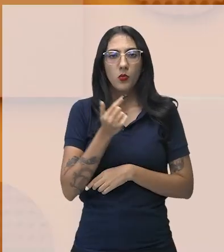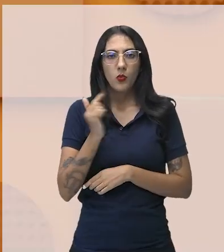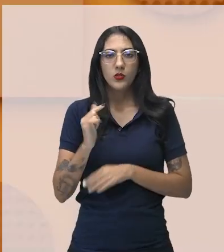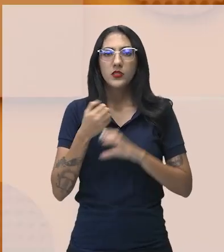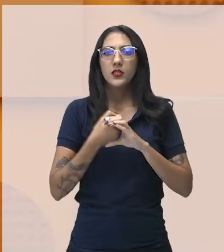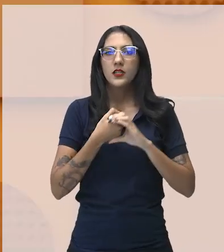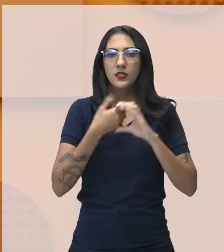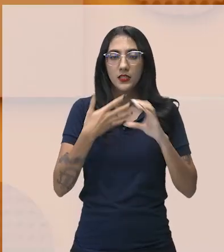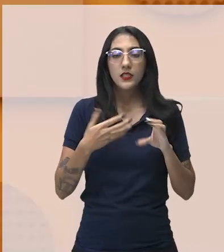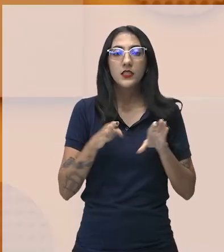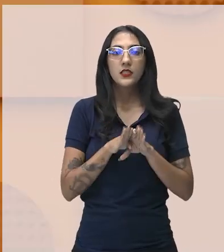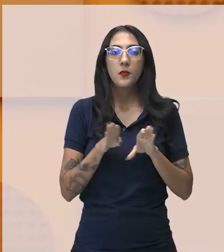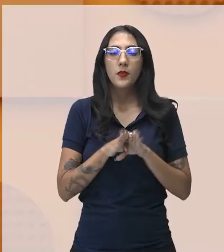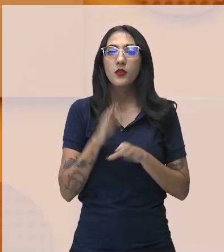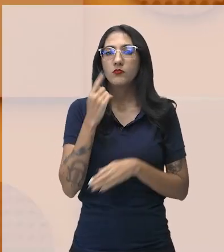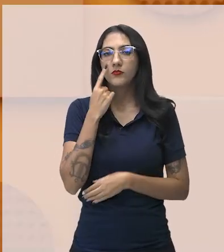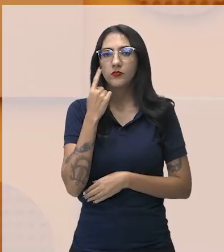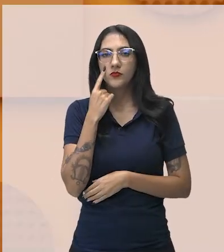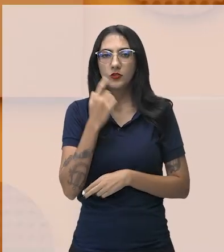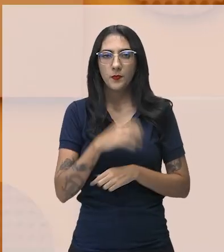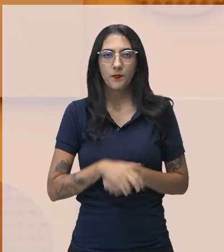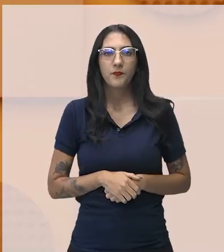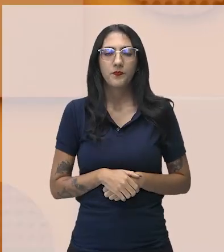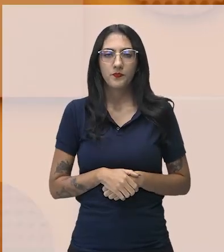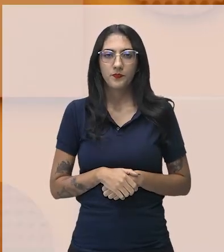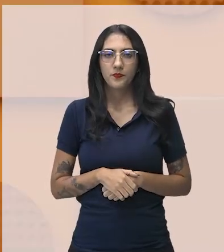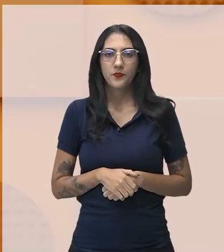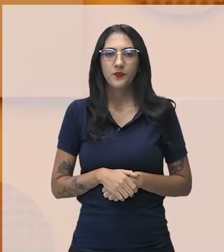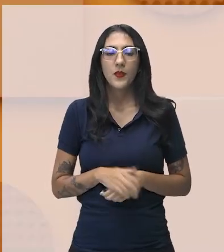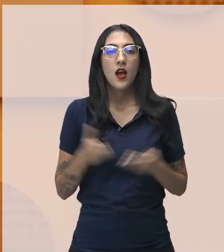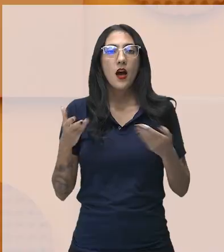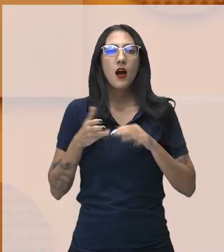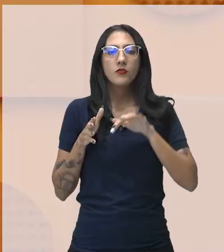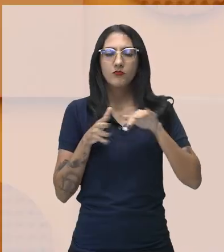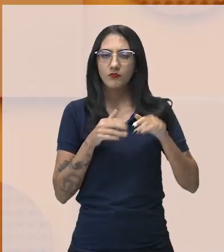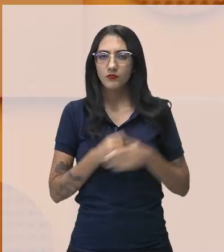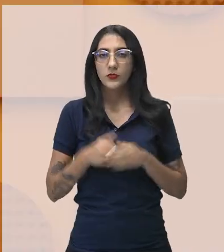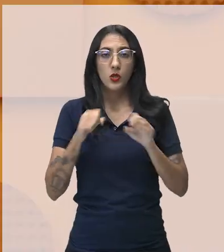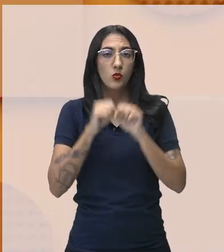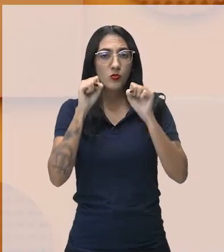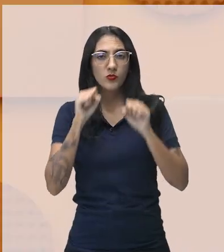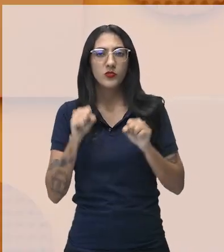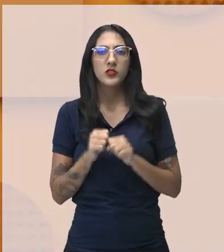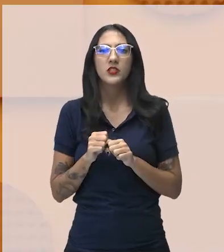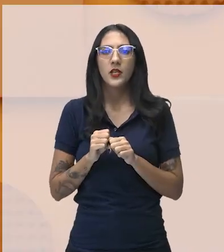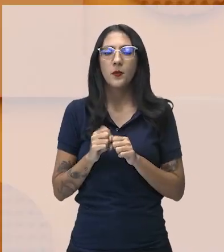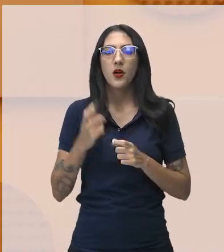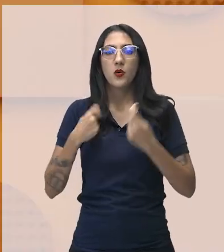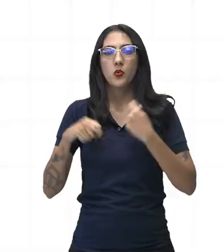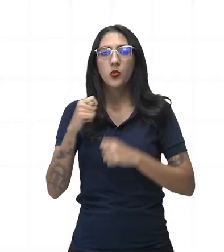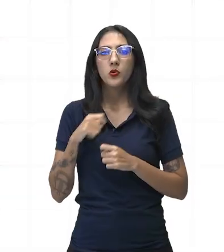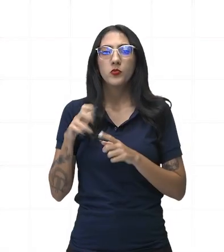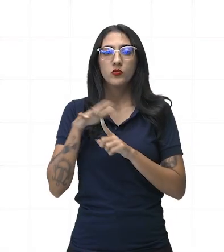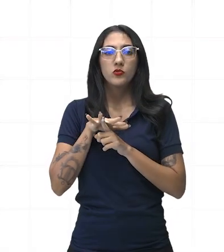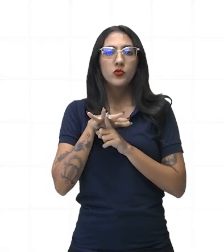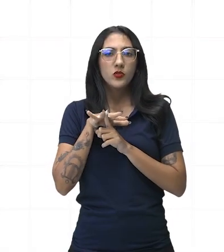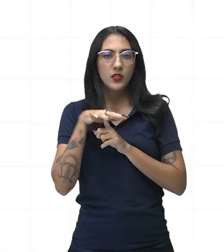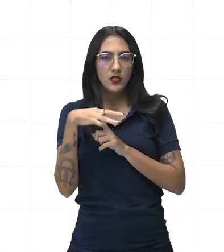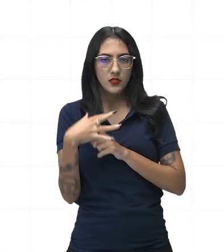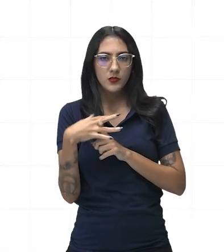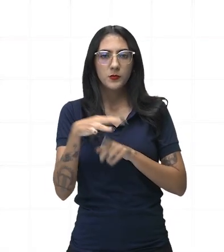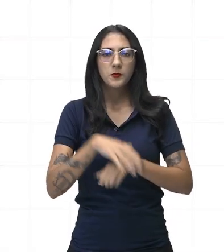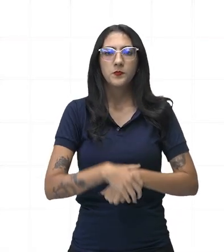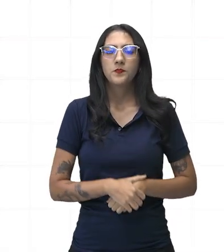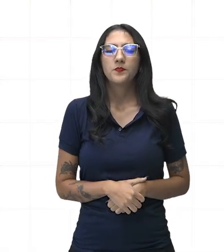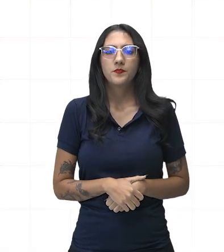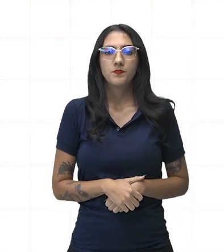capitalismo, também estudamos sobre o sistema socialista, né? Quais são essas características do sistema socialista? Gente, a gente vai